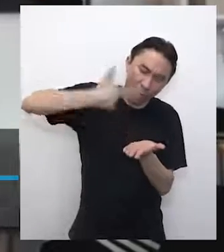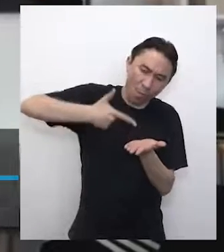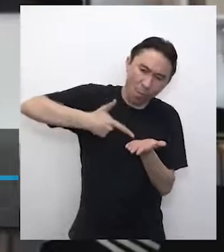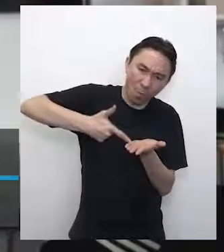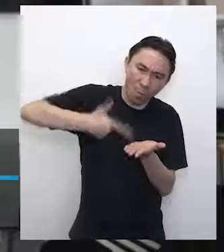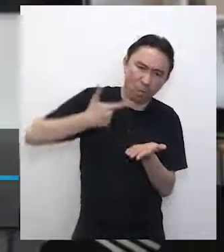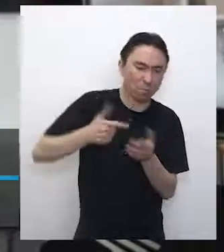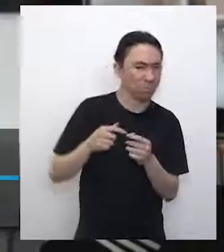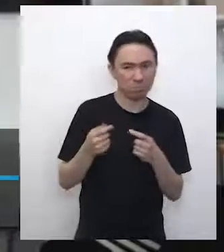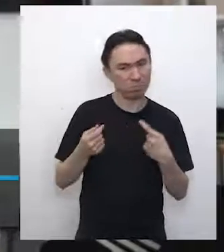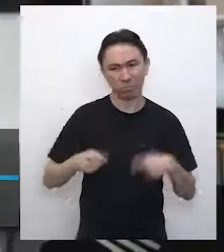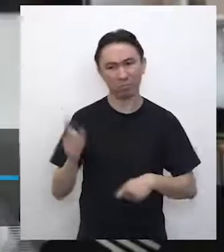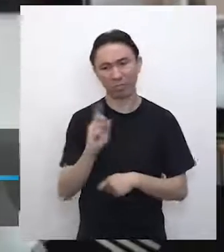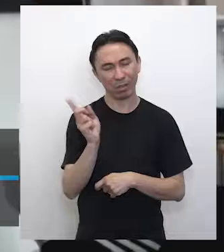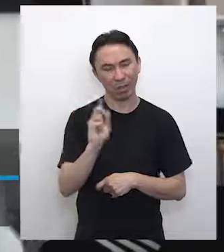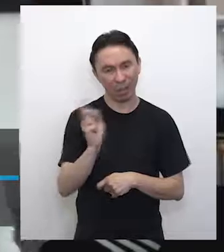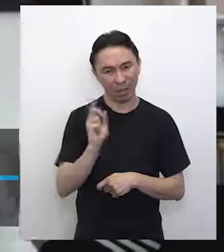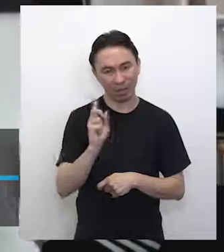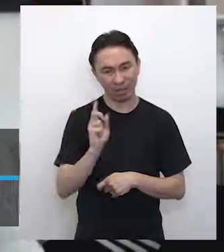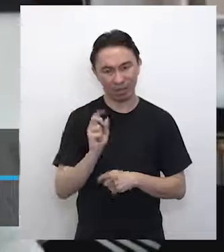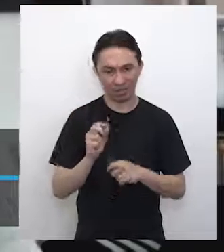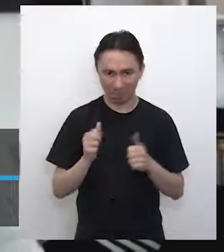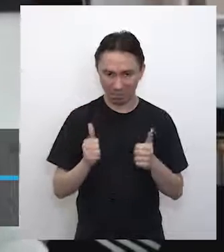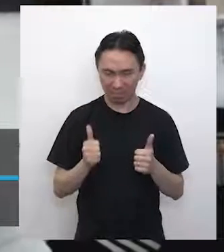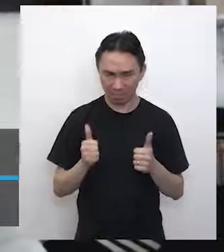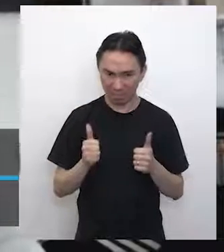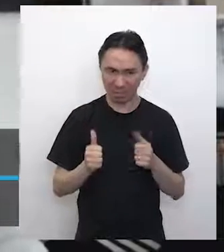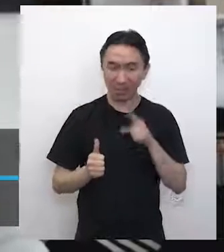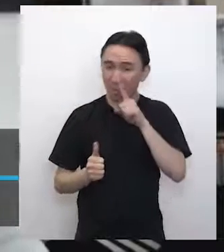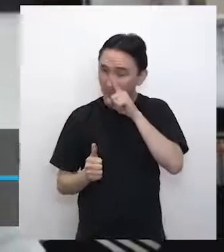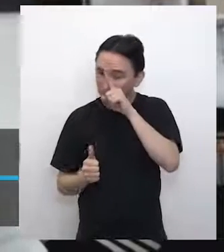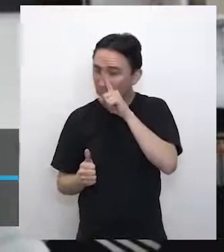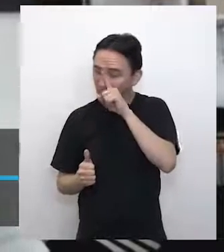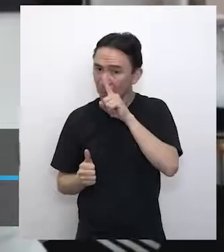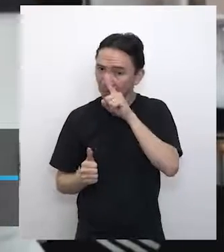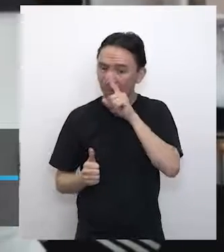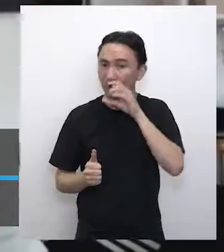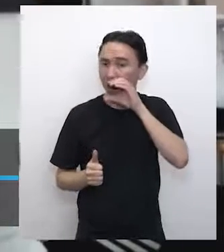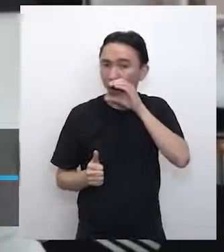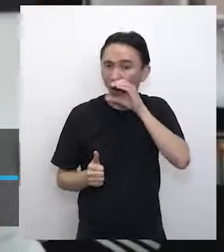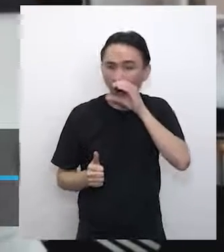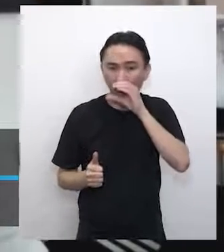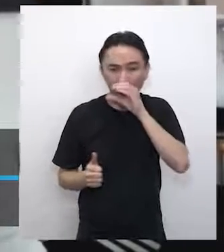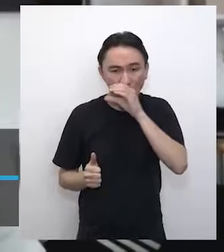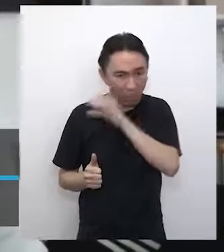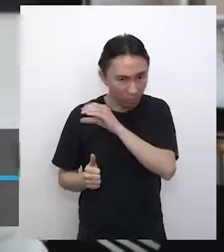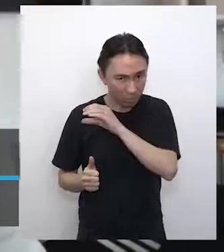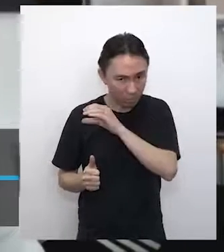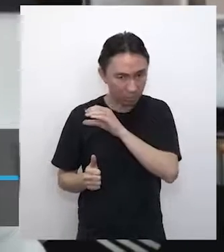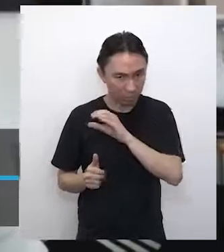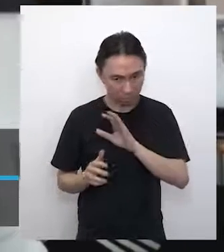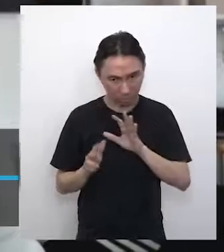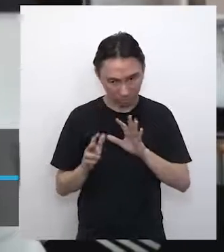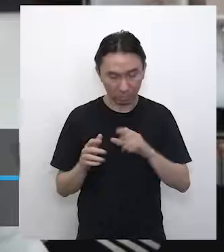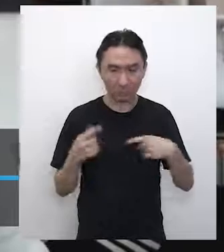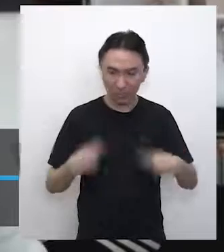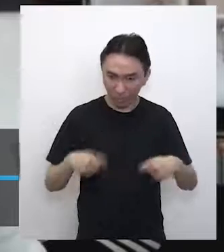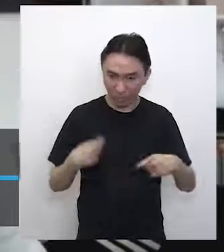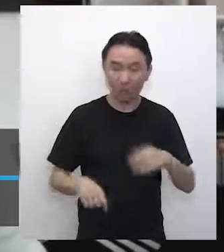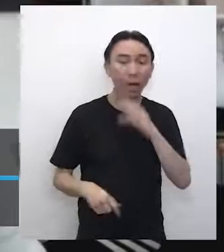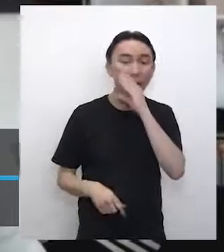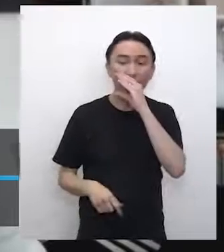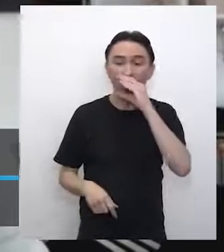necessariamente ter um ferro de solda, né? Ele é perigoso, ele esquenta, né? Então, sempre tenha um